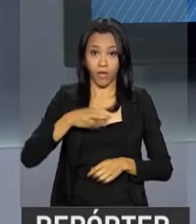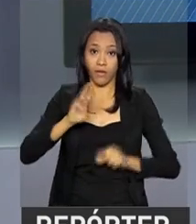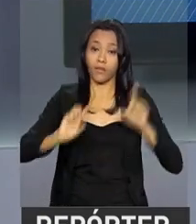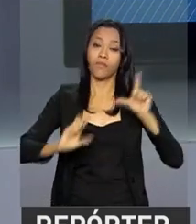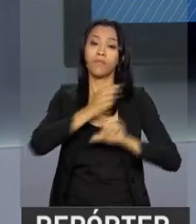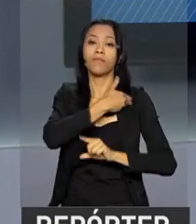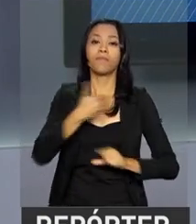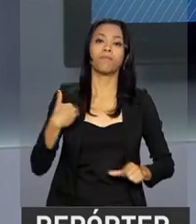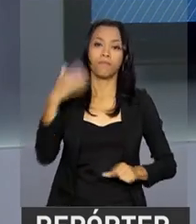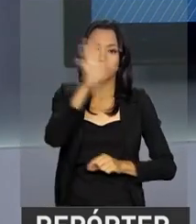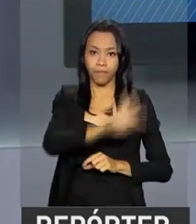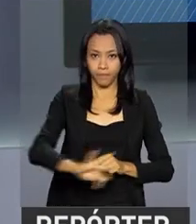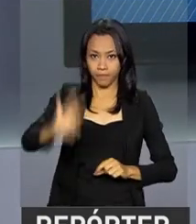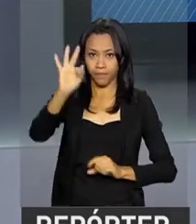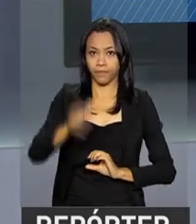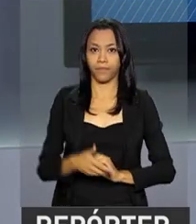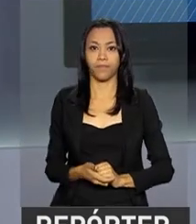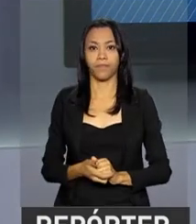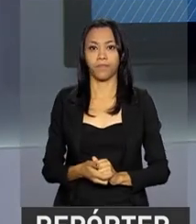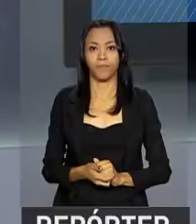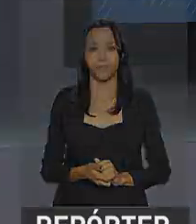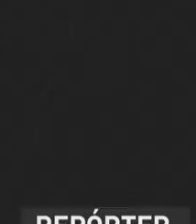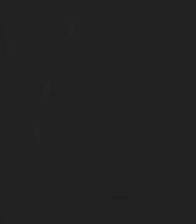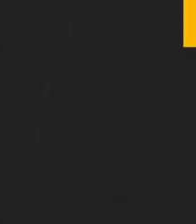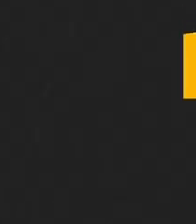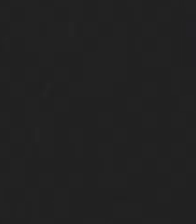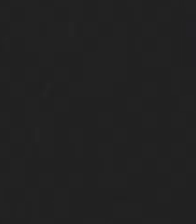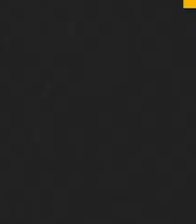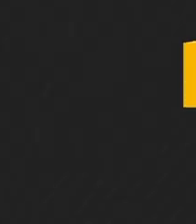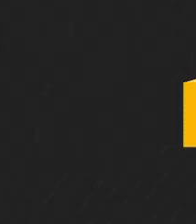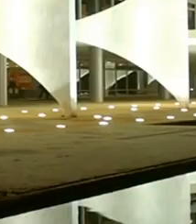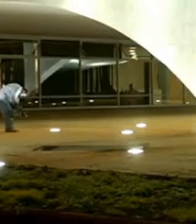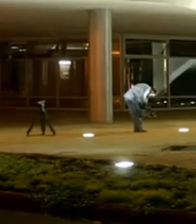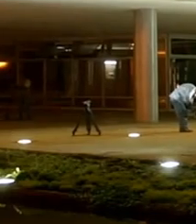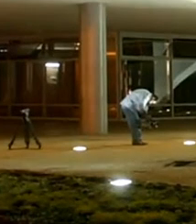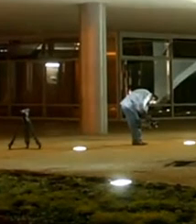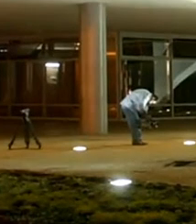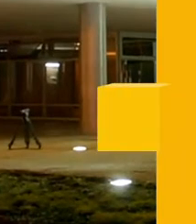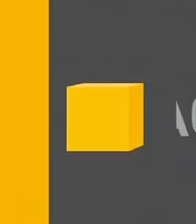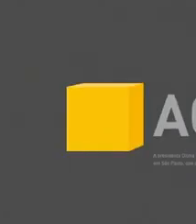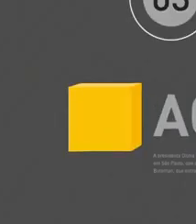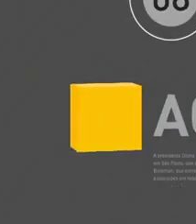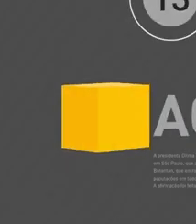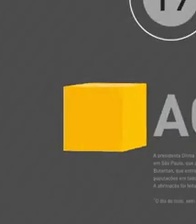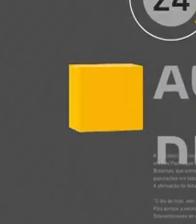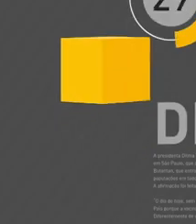na NBR, a TV do Governo Federal.